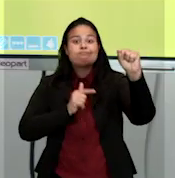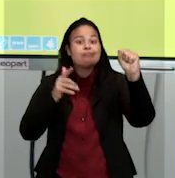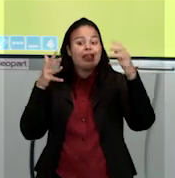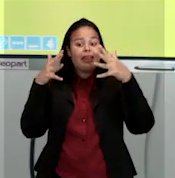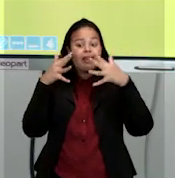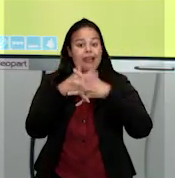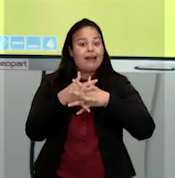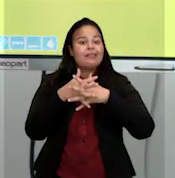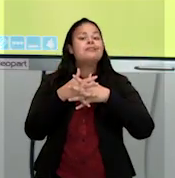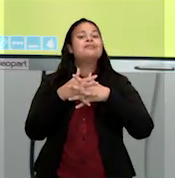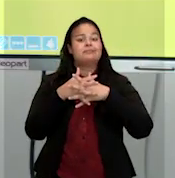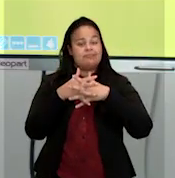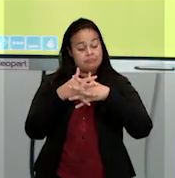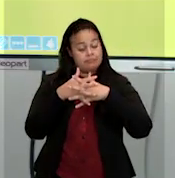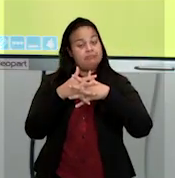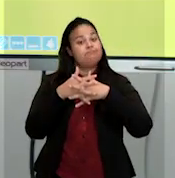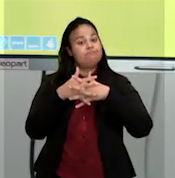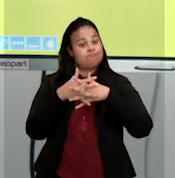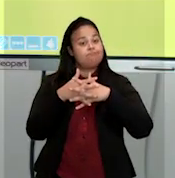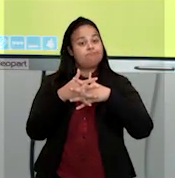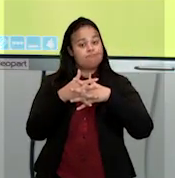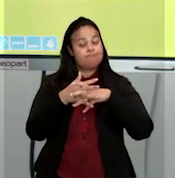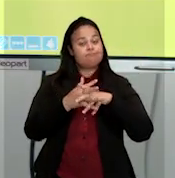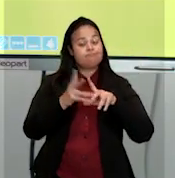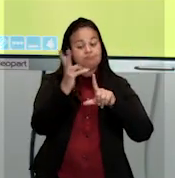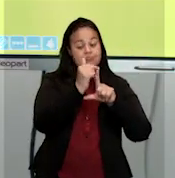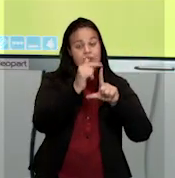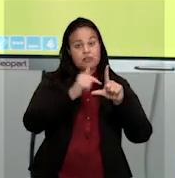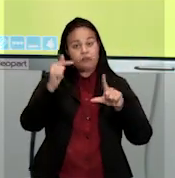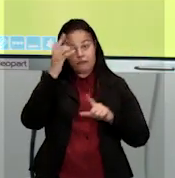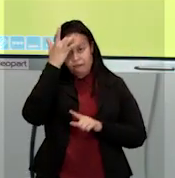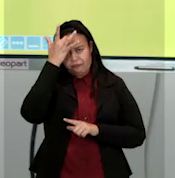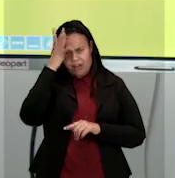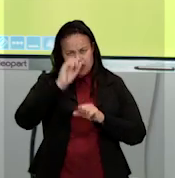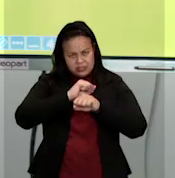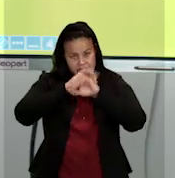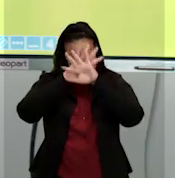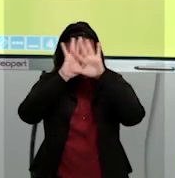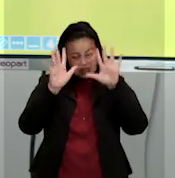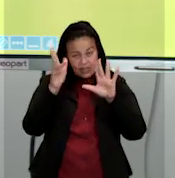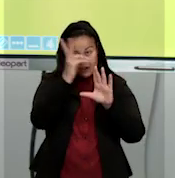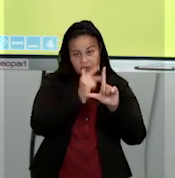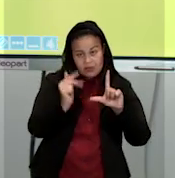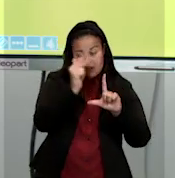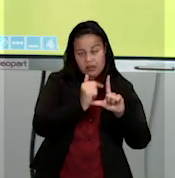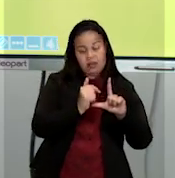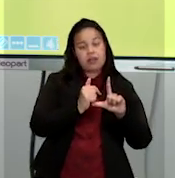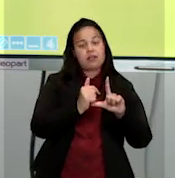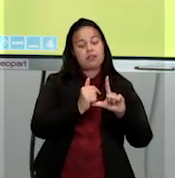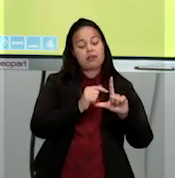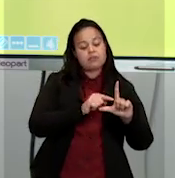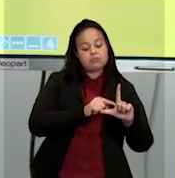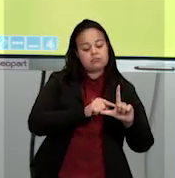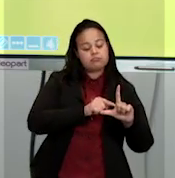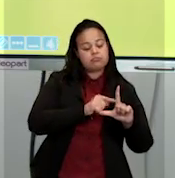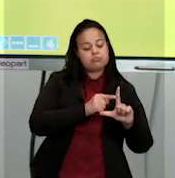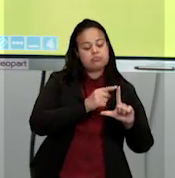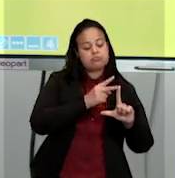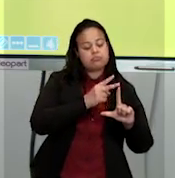nesse quadro. Então, para facilitar esse desenho, a gente faz essa escala aqui de 10 em